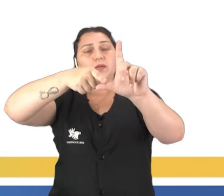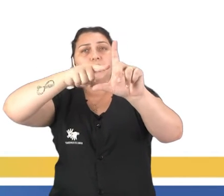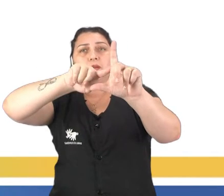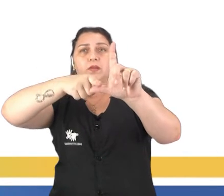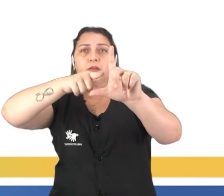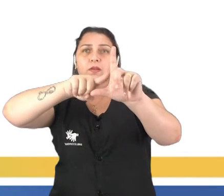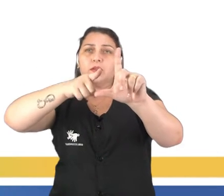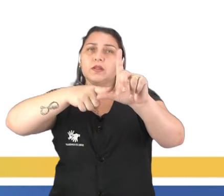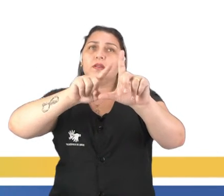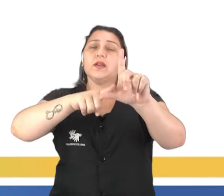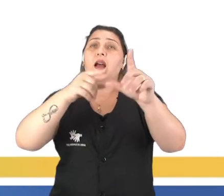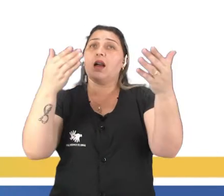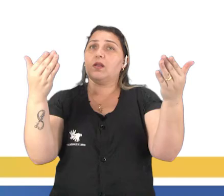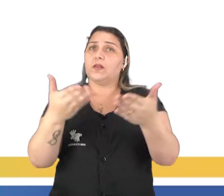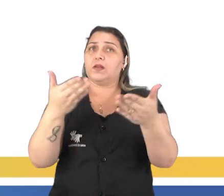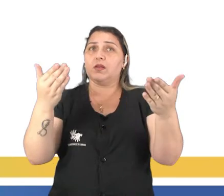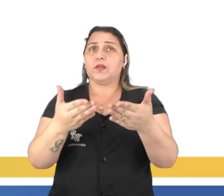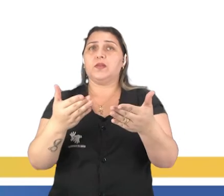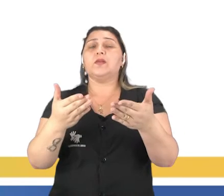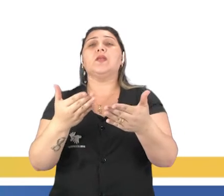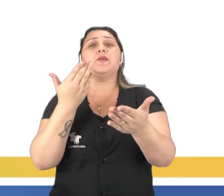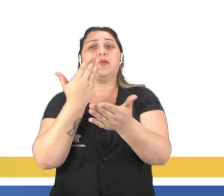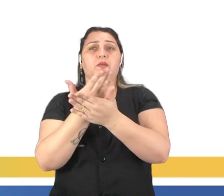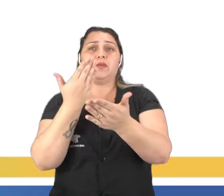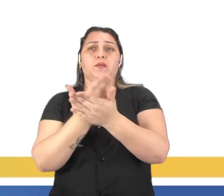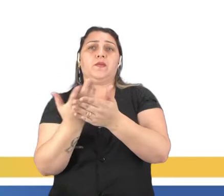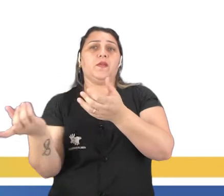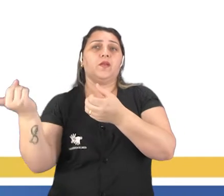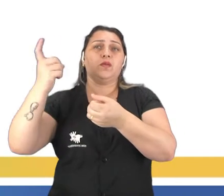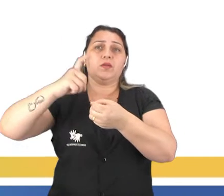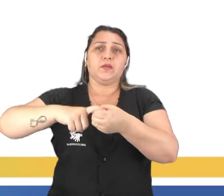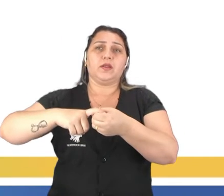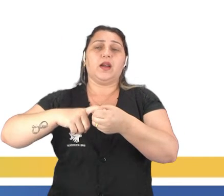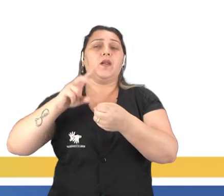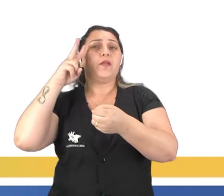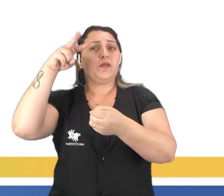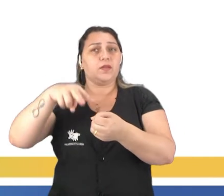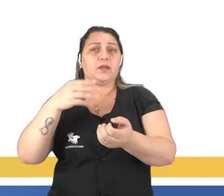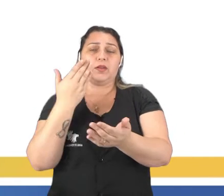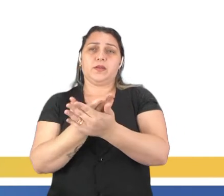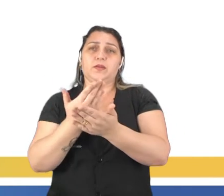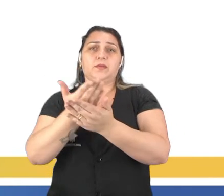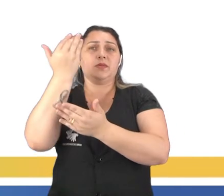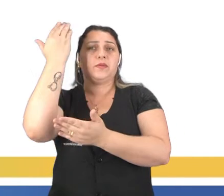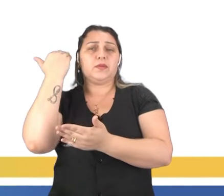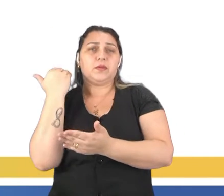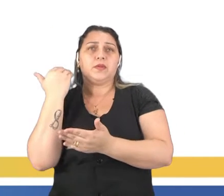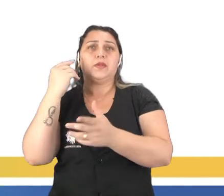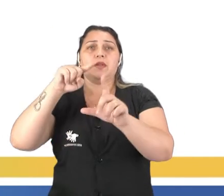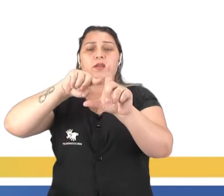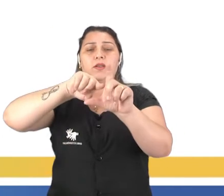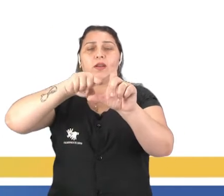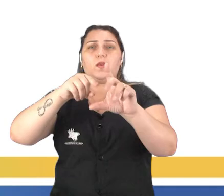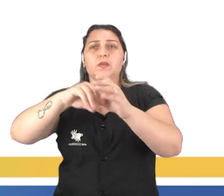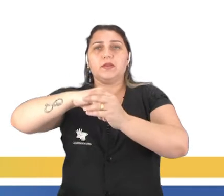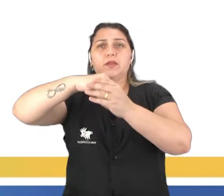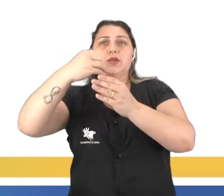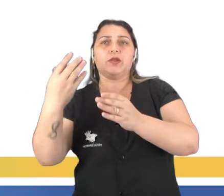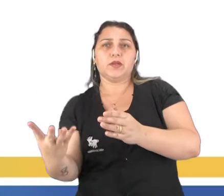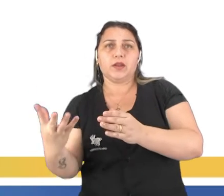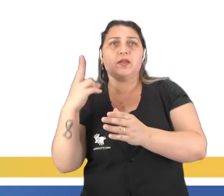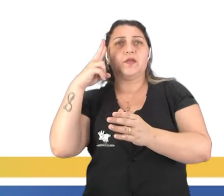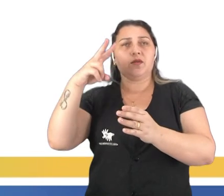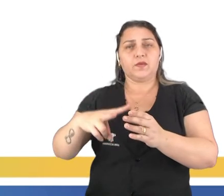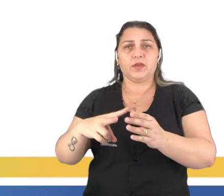nós vamos dedicar agora um pouquinho aí do nosso estudo para retomar o que nós vimos na aula passada, falando de ângulos externos, né? Nós vimos